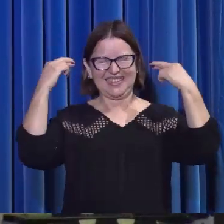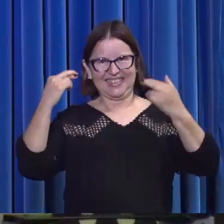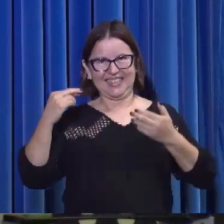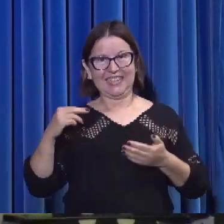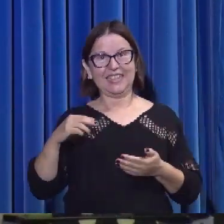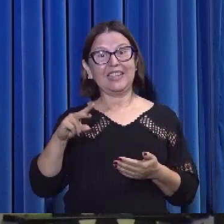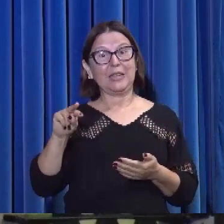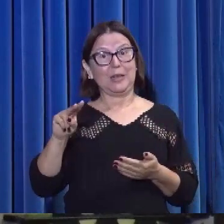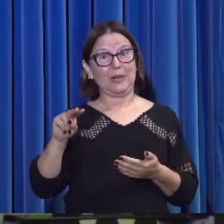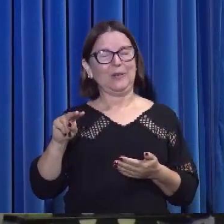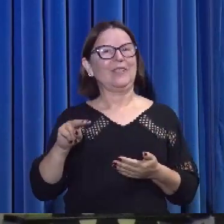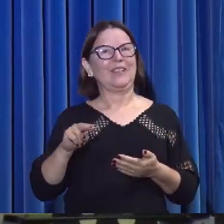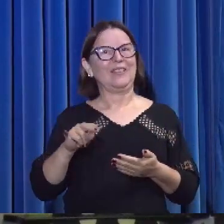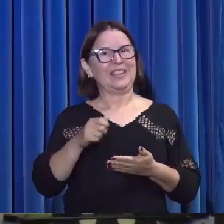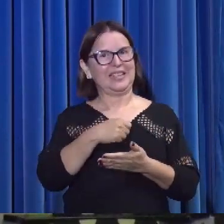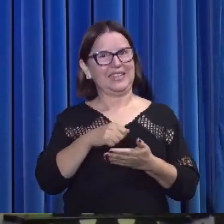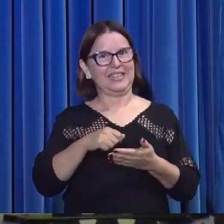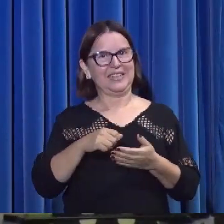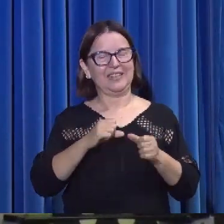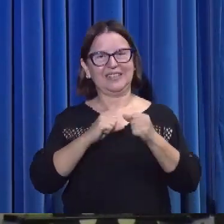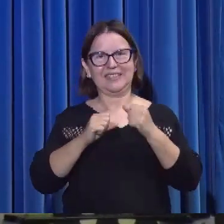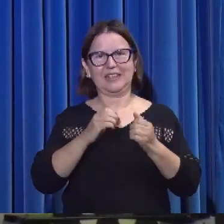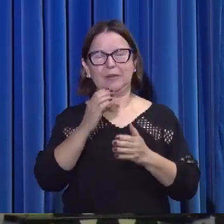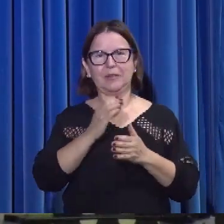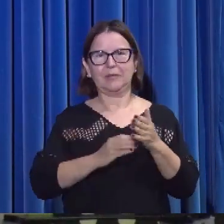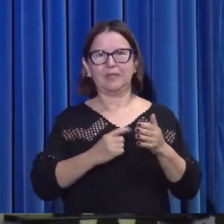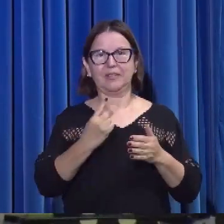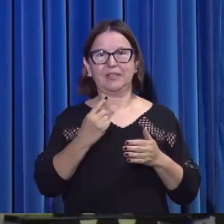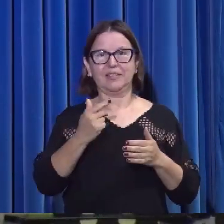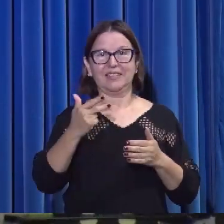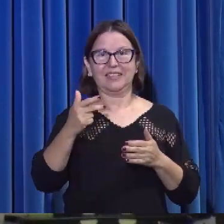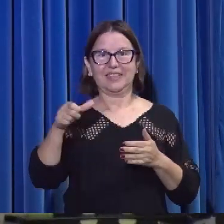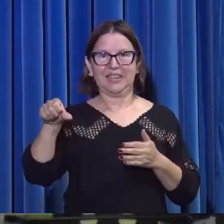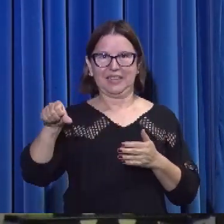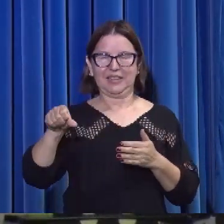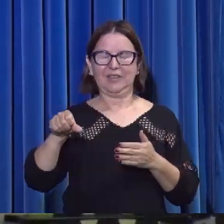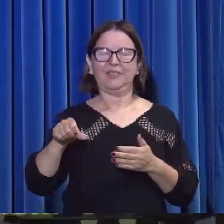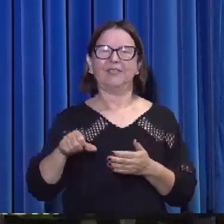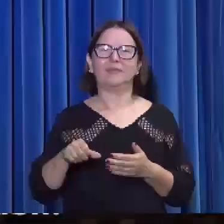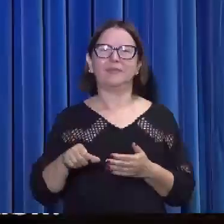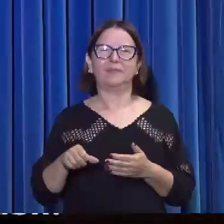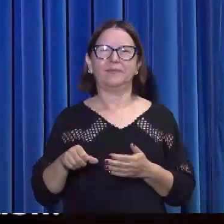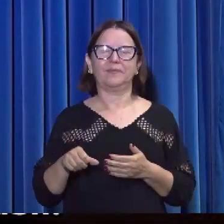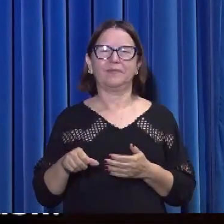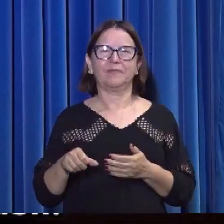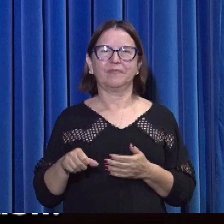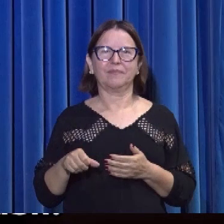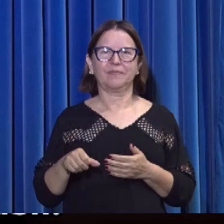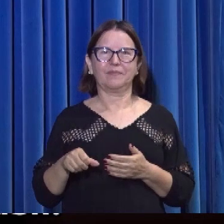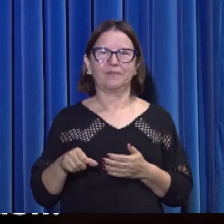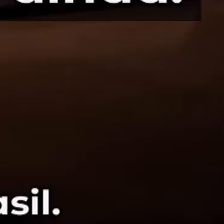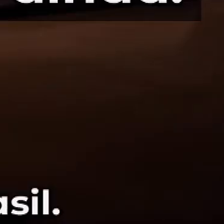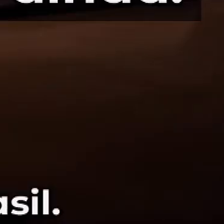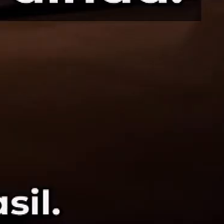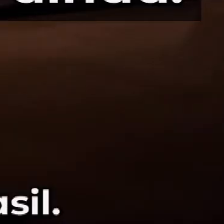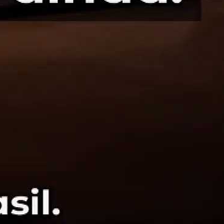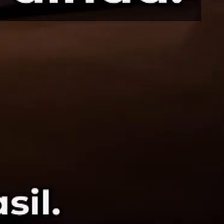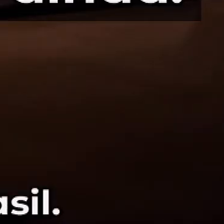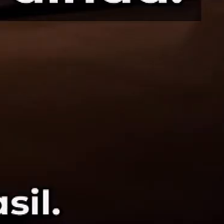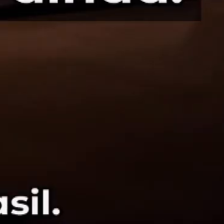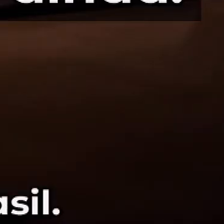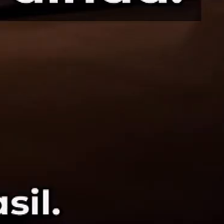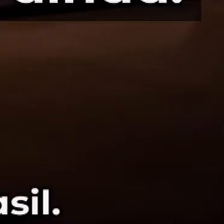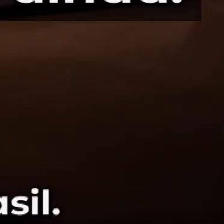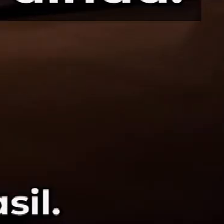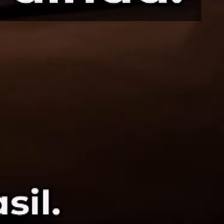no Salmo 139, 16. Os teus olhos me viram a substância ainda informe,